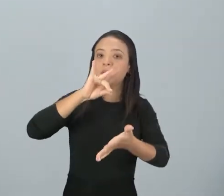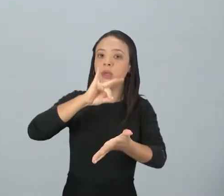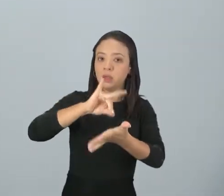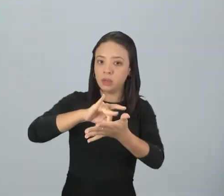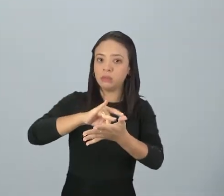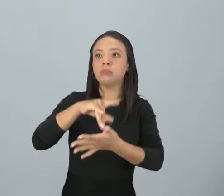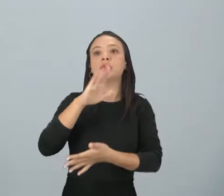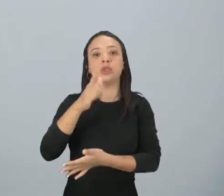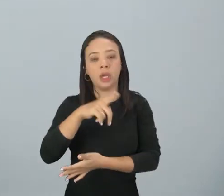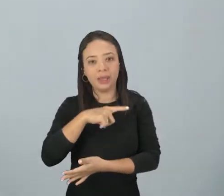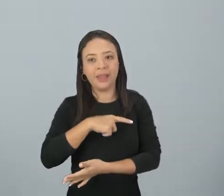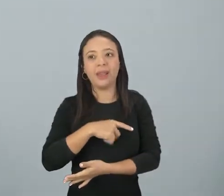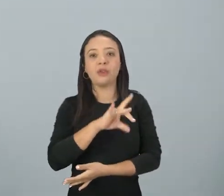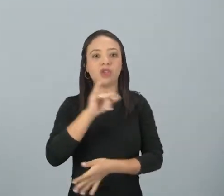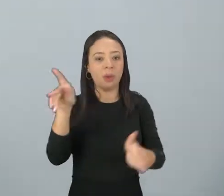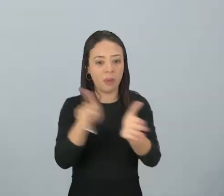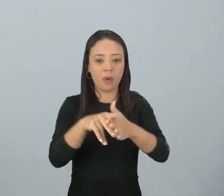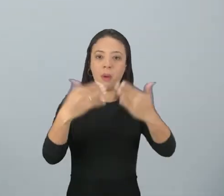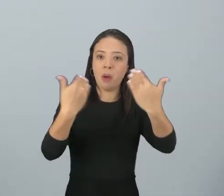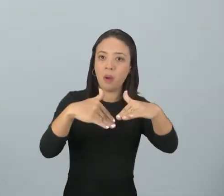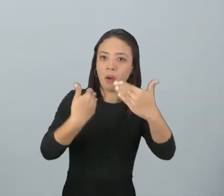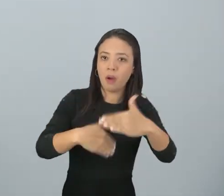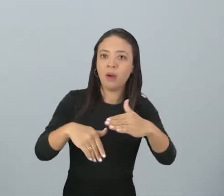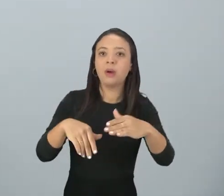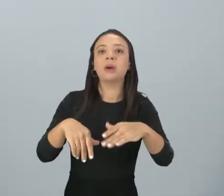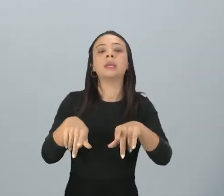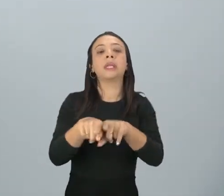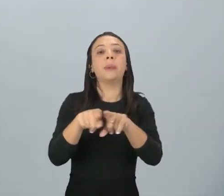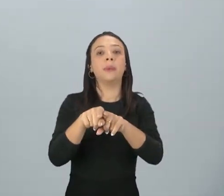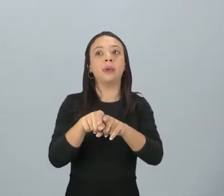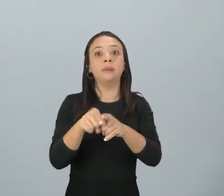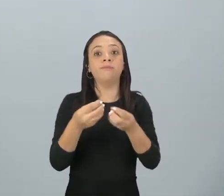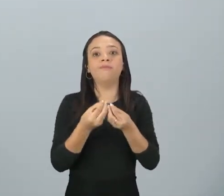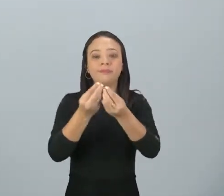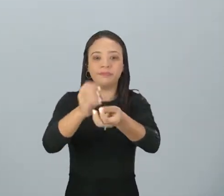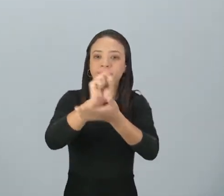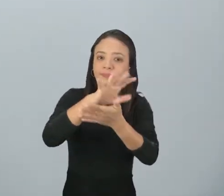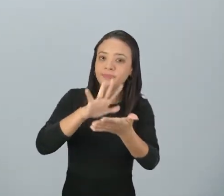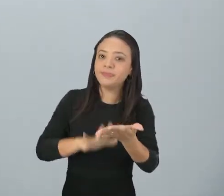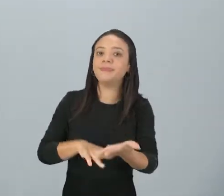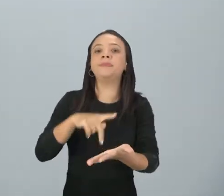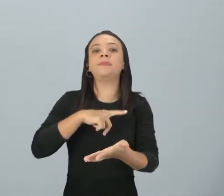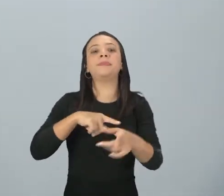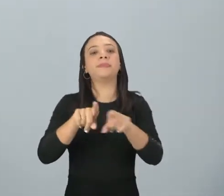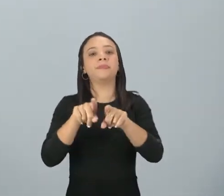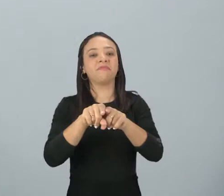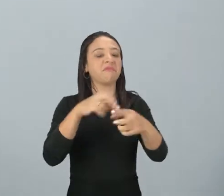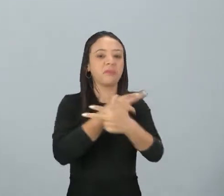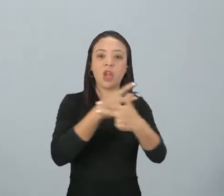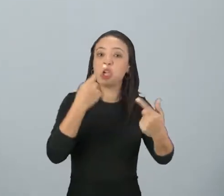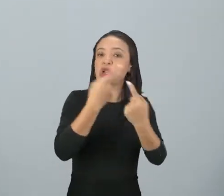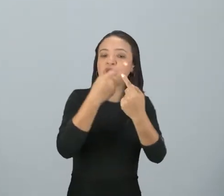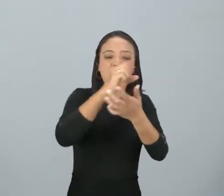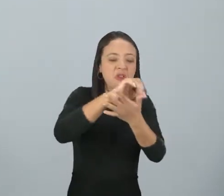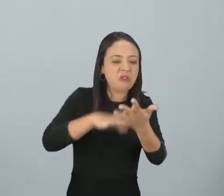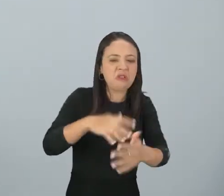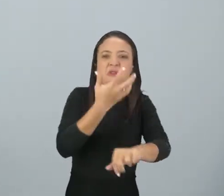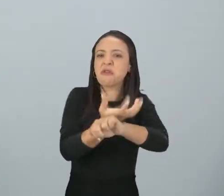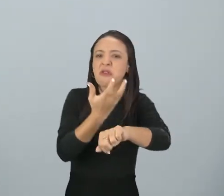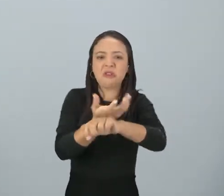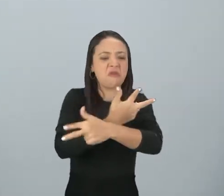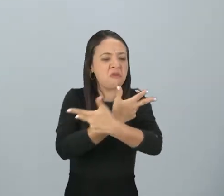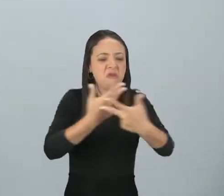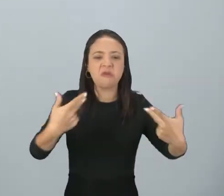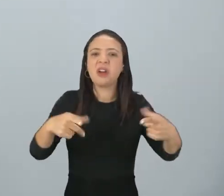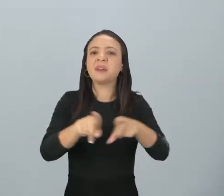tem a data para prova, é tudo muito corrido, data para entregar atividade disso, atividade de português, matemática,